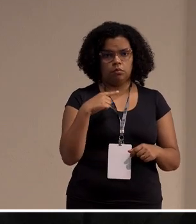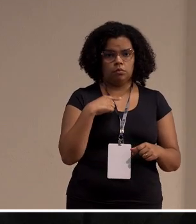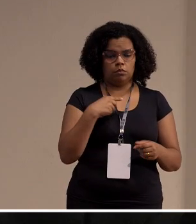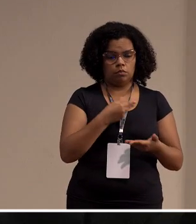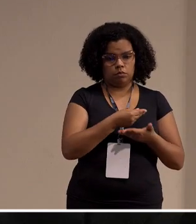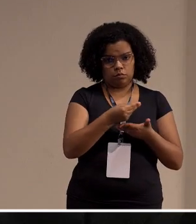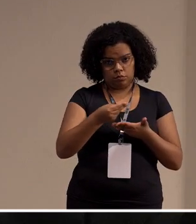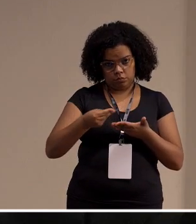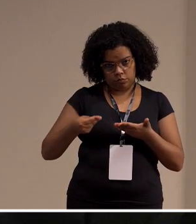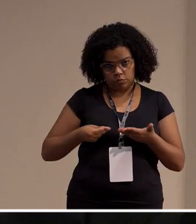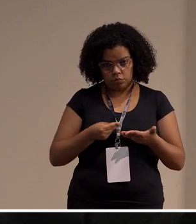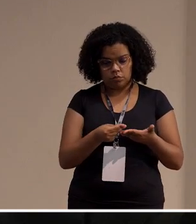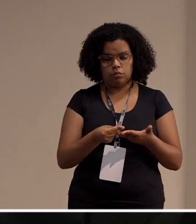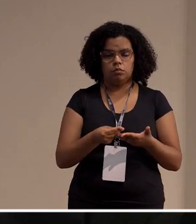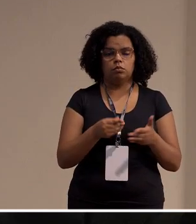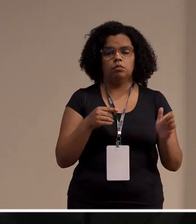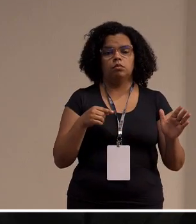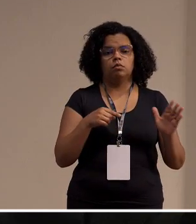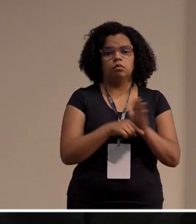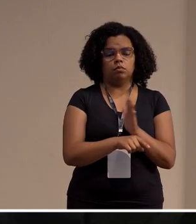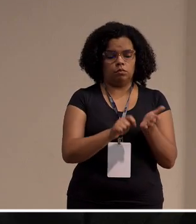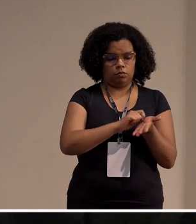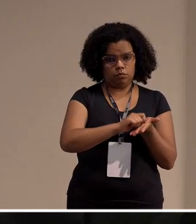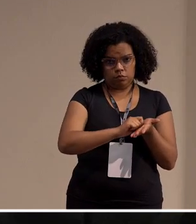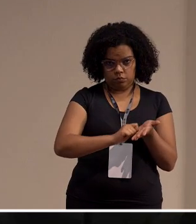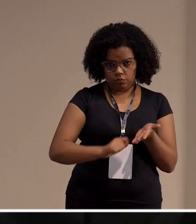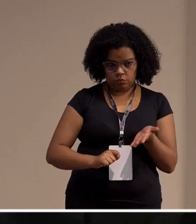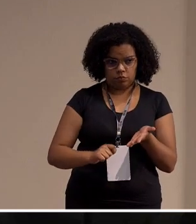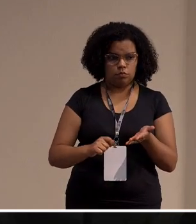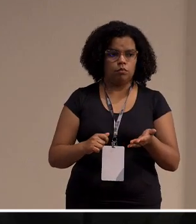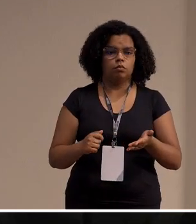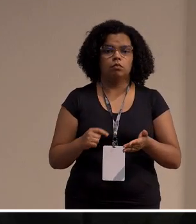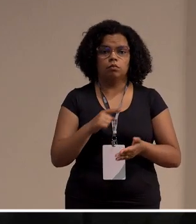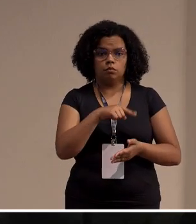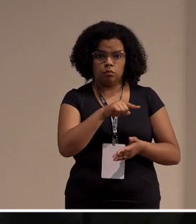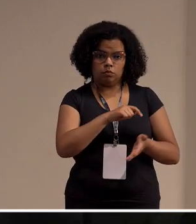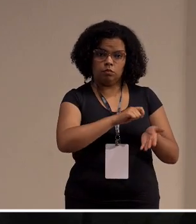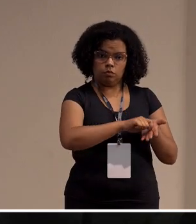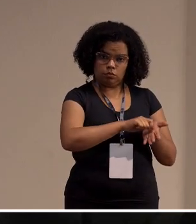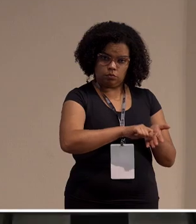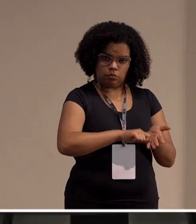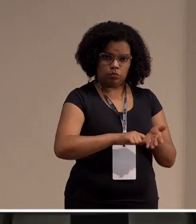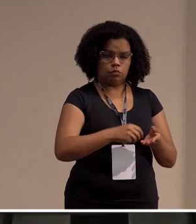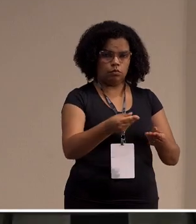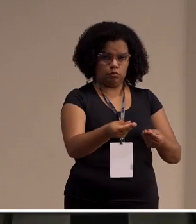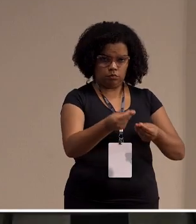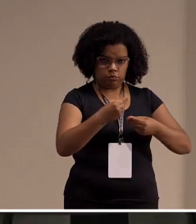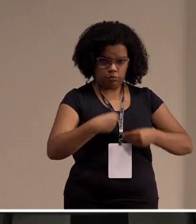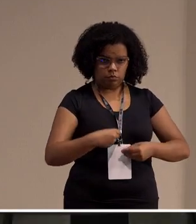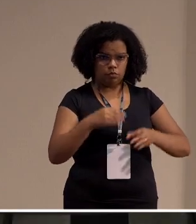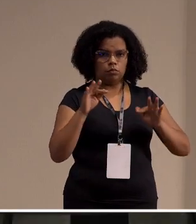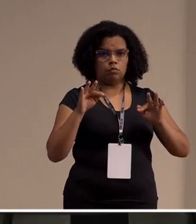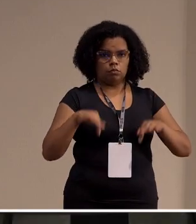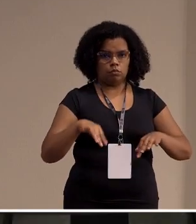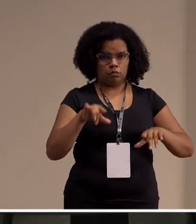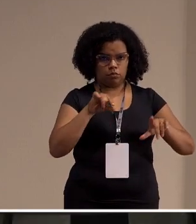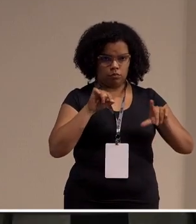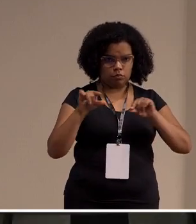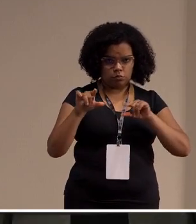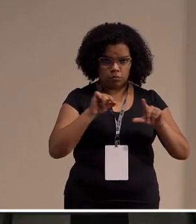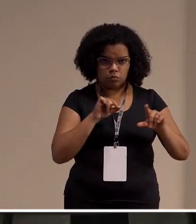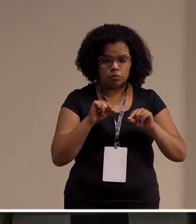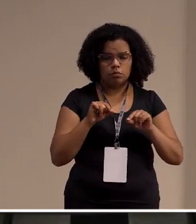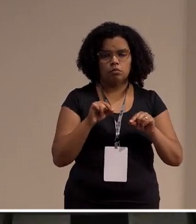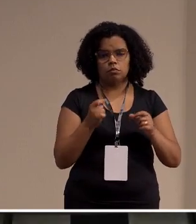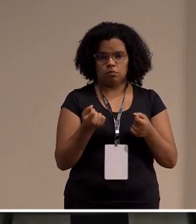distribuindo perguntas. E aqui, aí vocês escrevem, podem passar para mim, que ao final a gente vai escolher